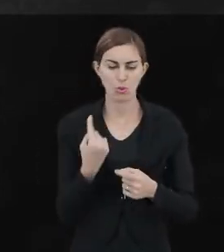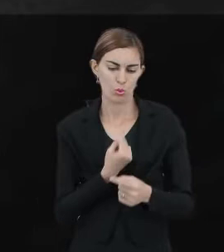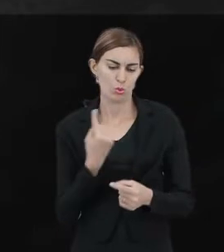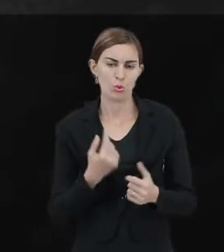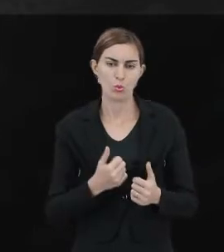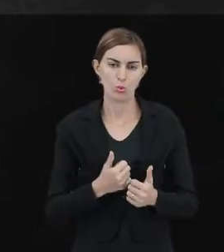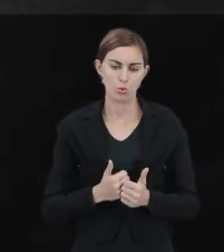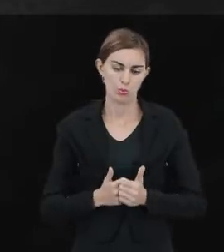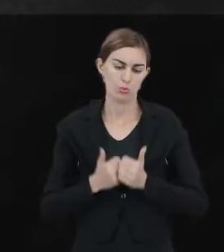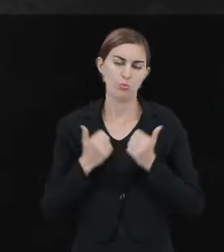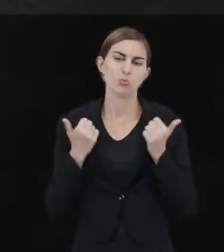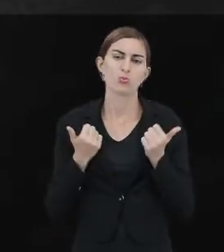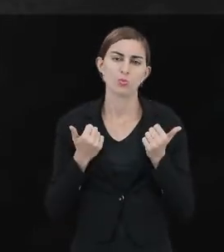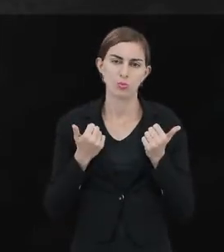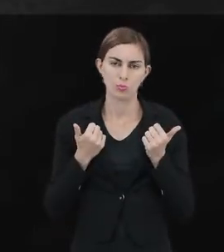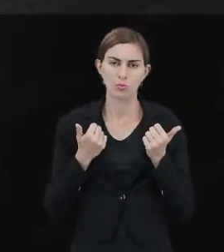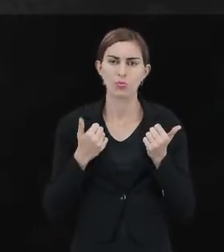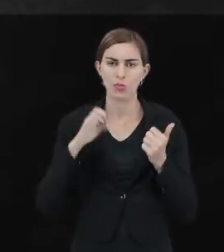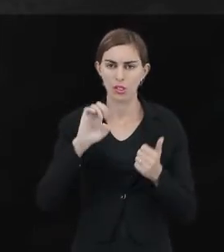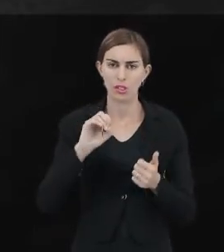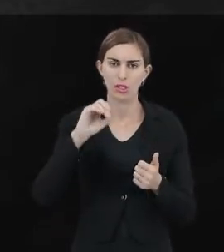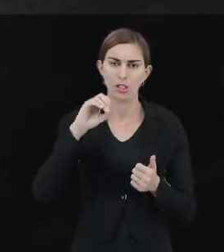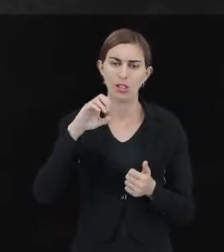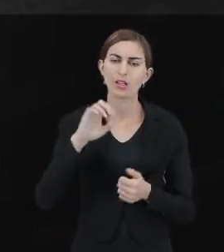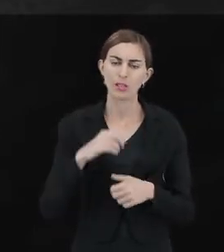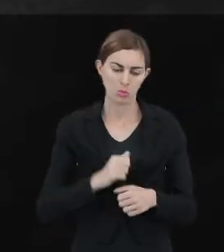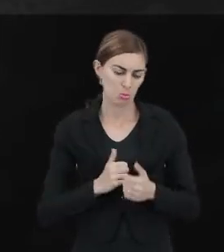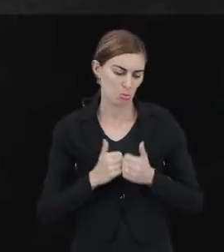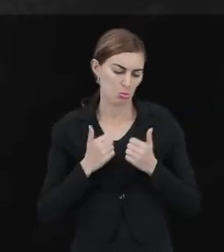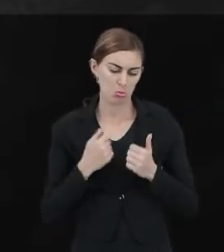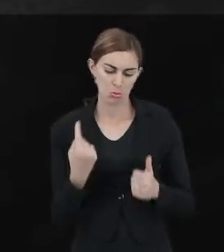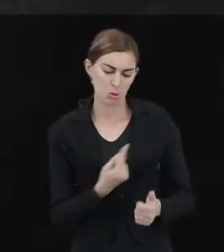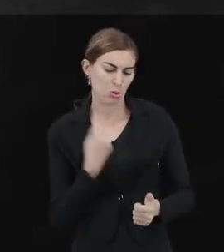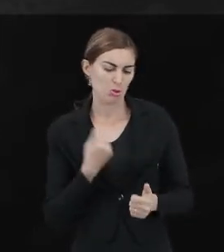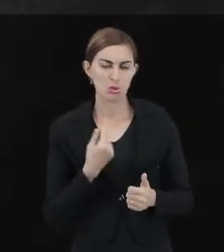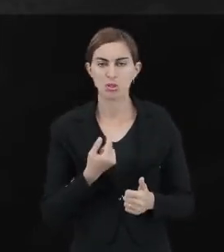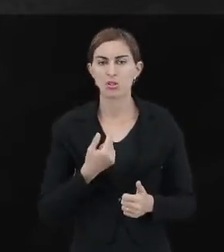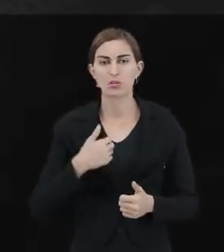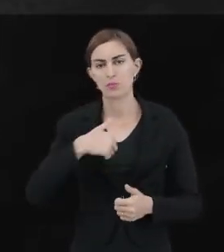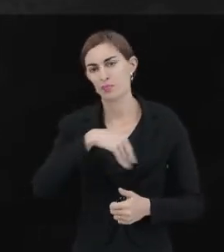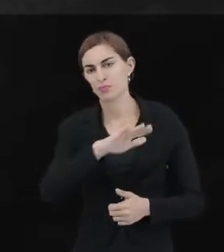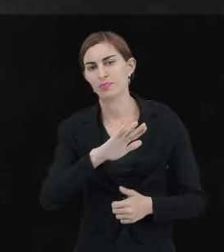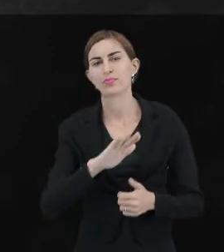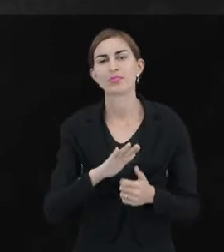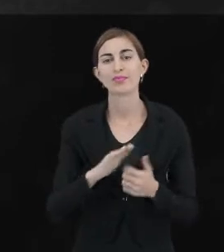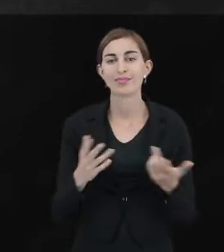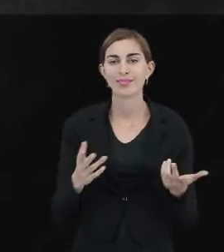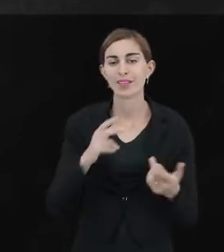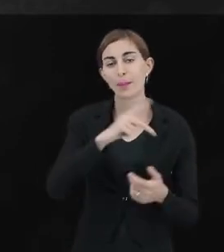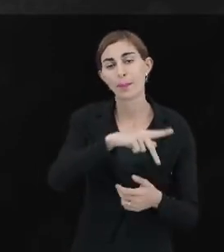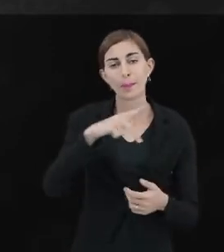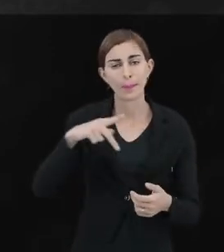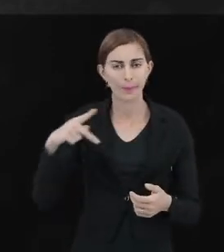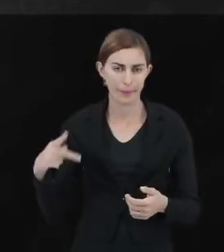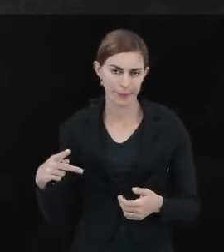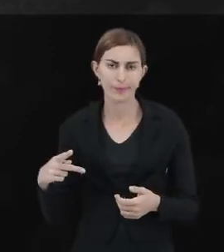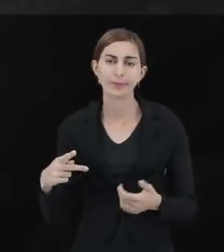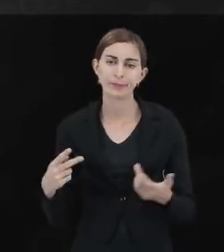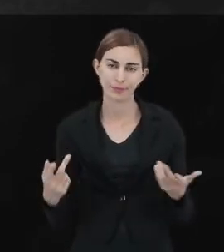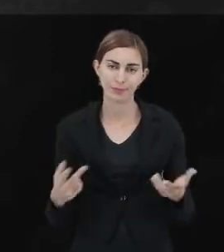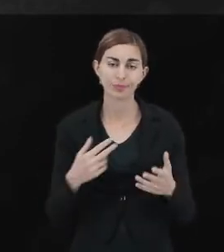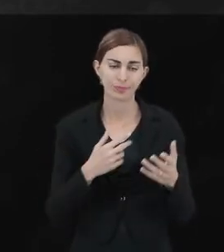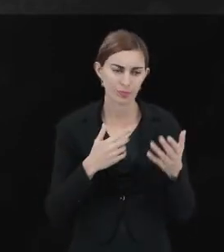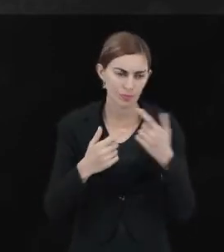e o egoísmo são exemplos de um outro referencial de valores. O PPP é, então, um